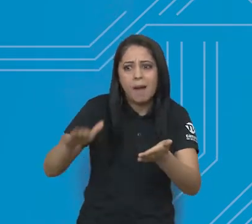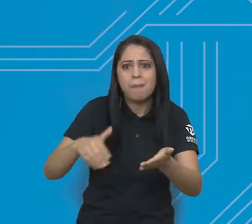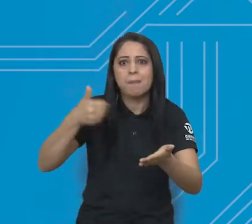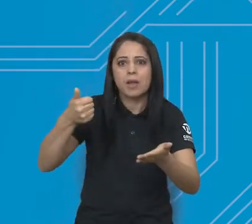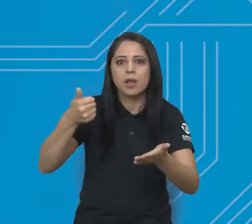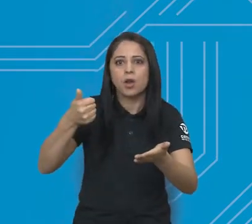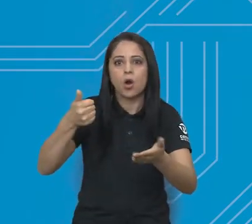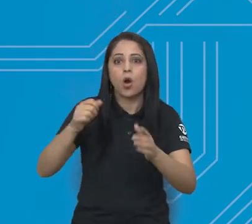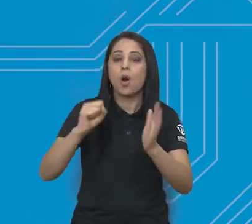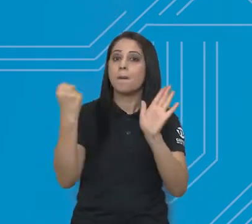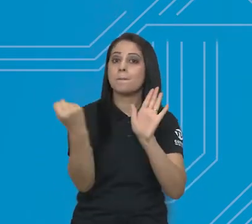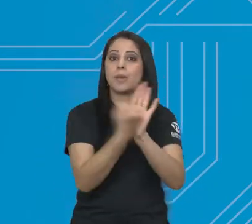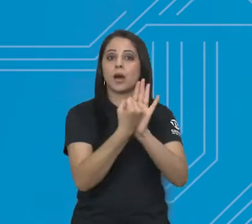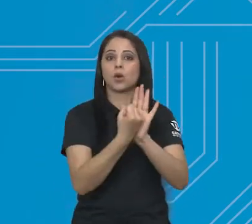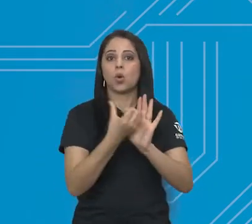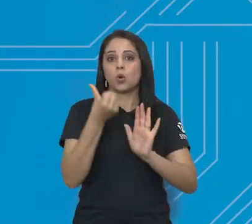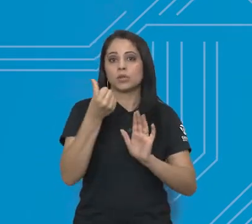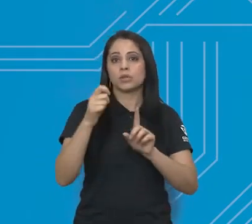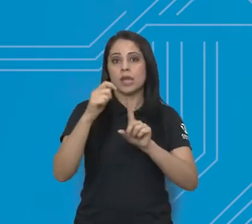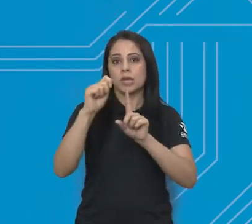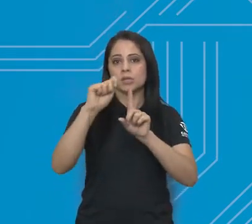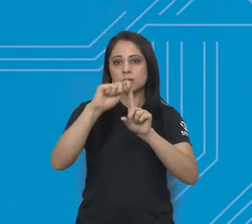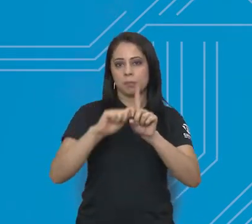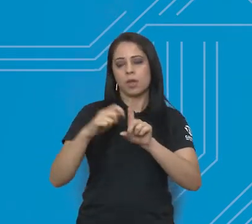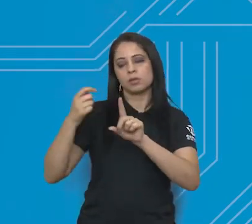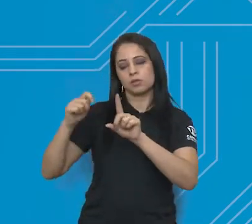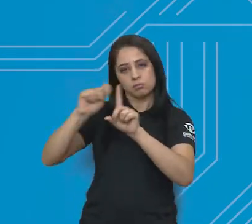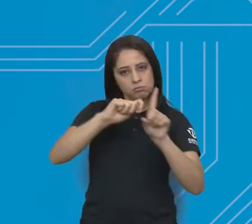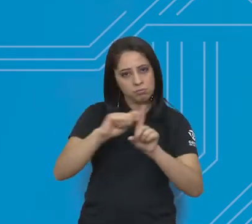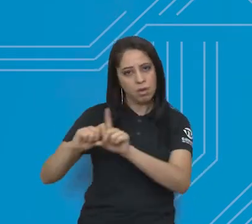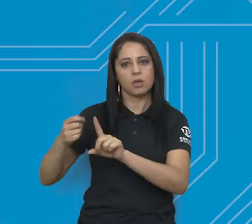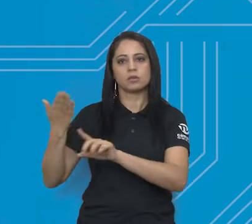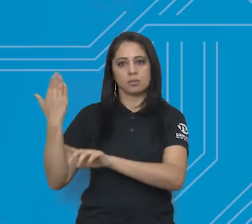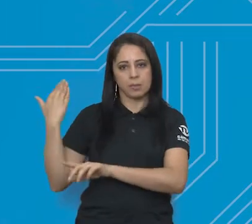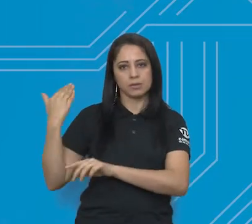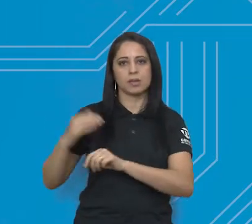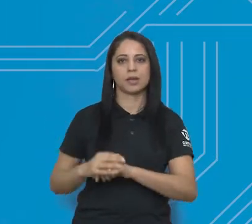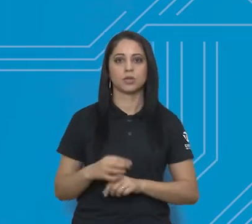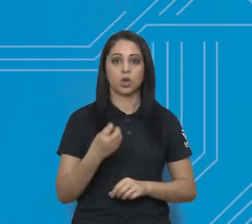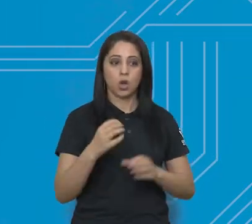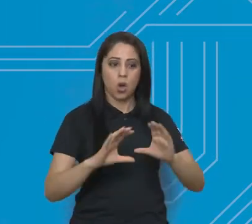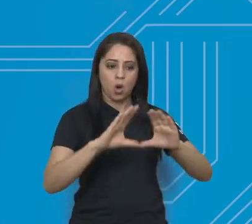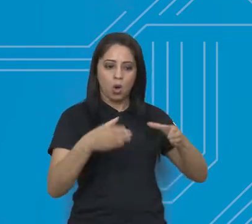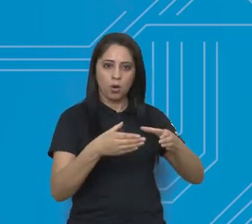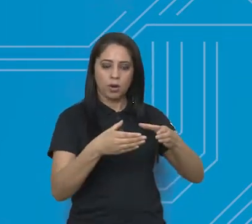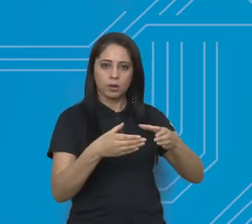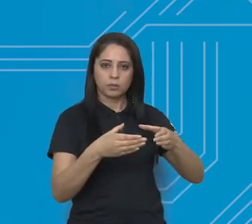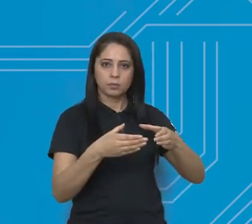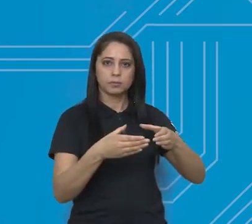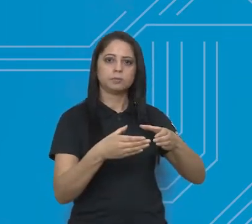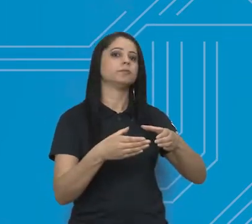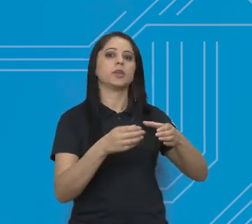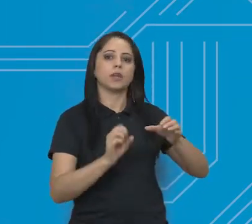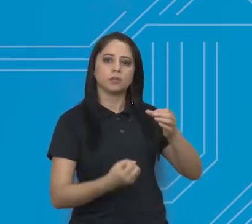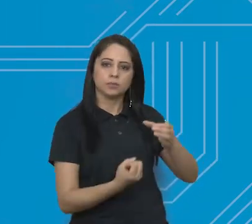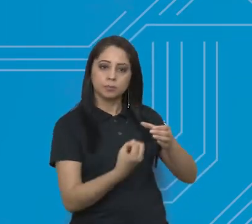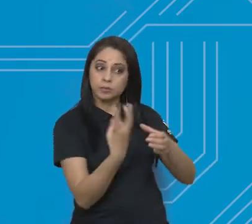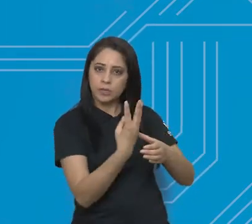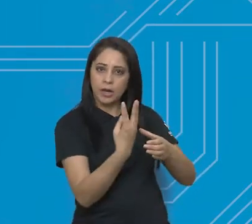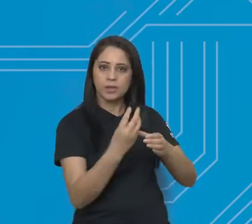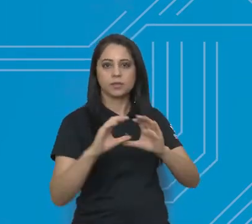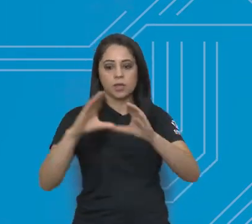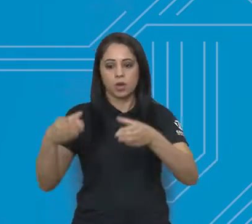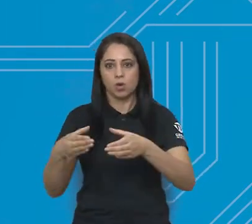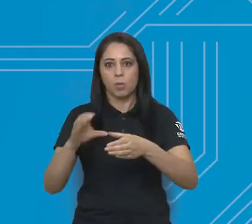cidade marcou os 6 primeiros meses do ano aqui na Câmara. Neste período, foram criadas 3 novas frentes parlamentares,